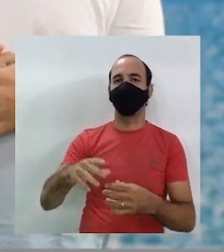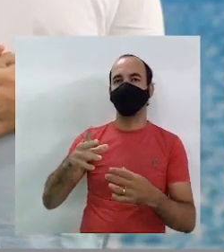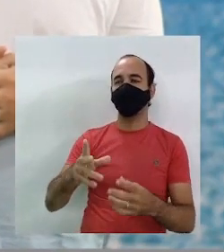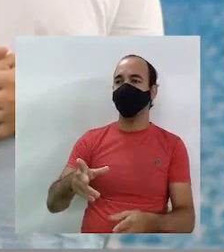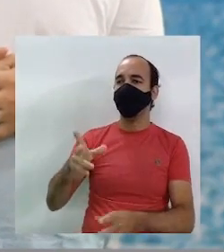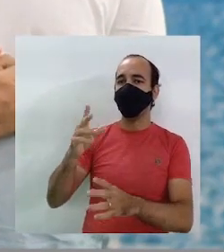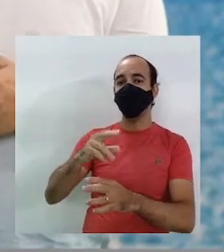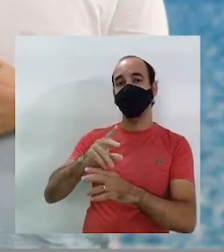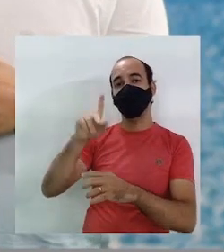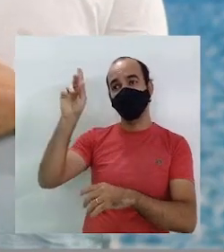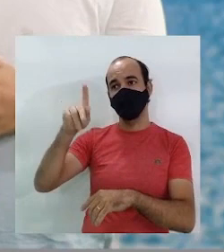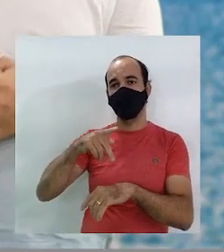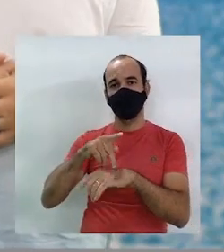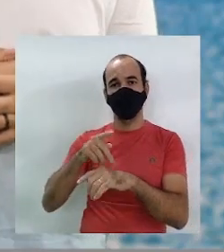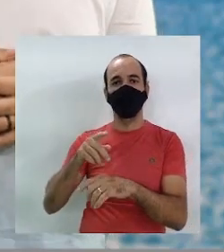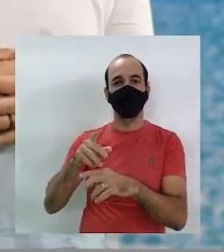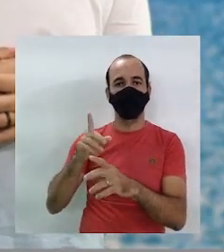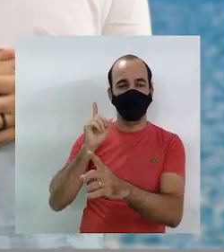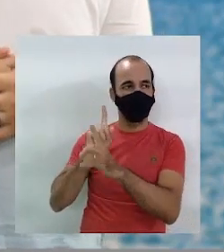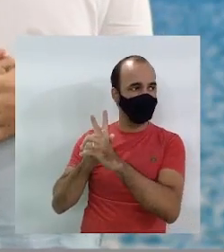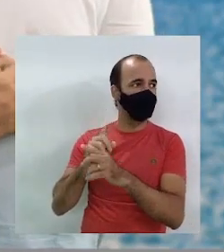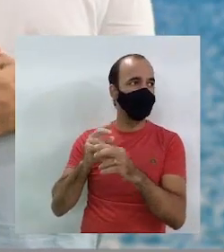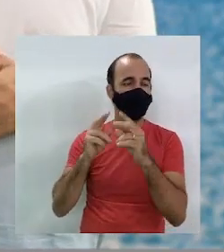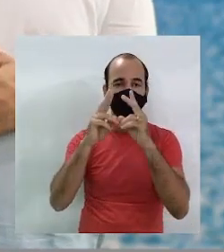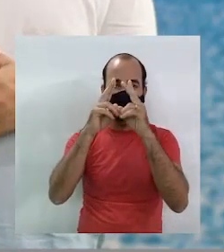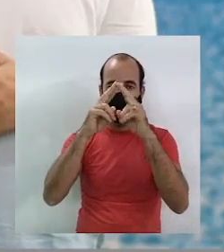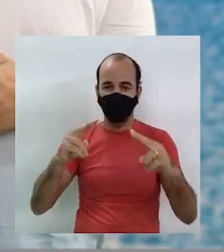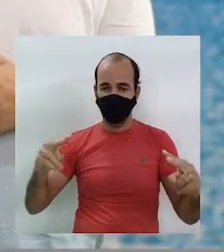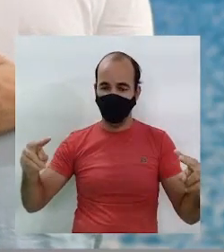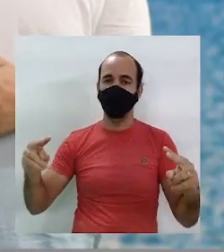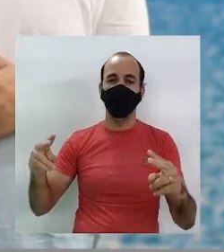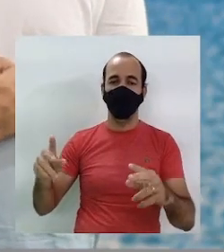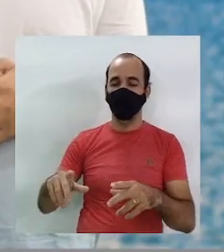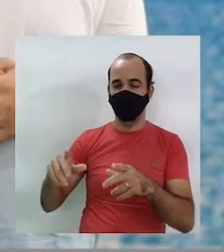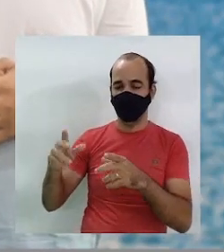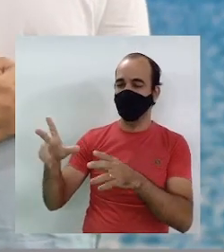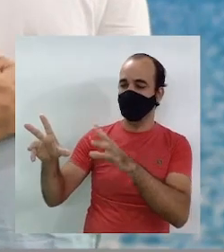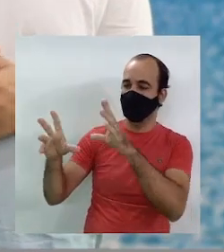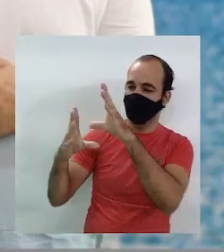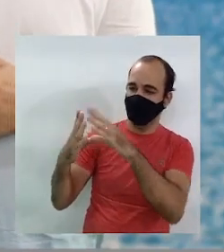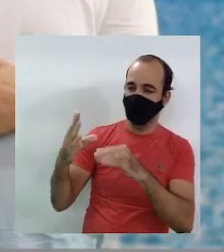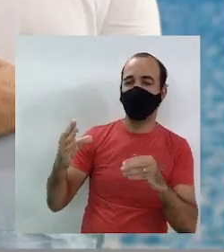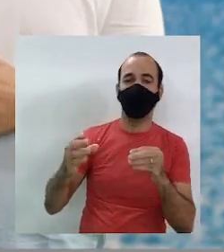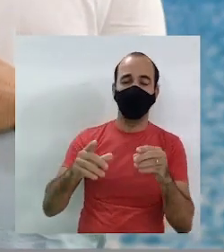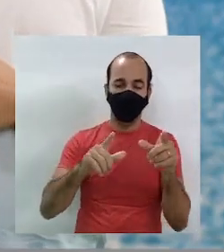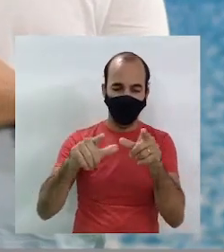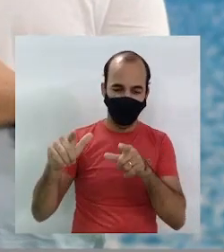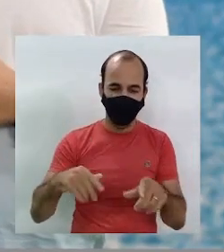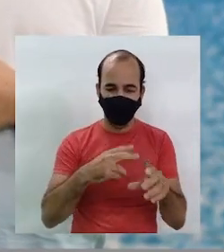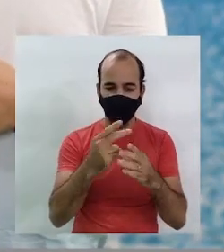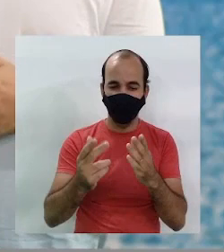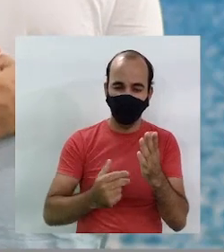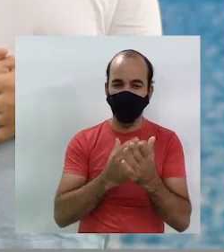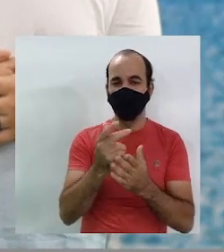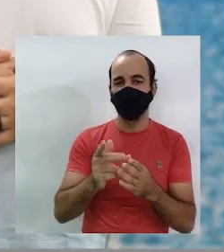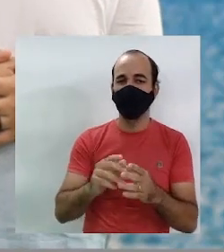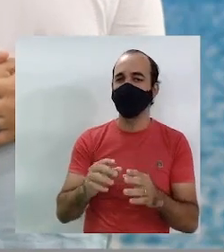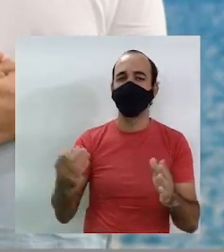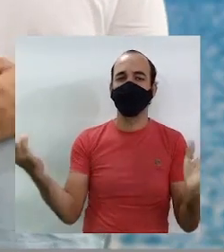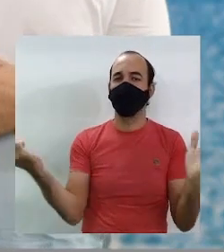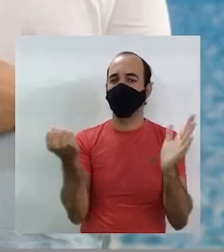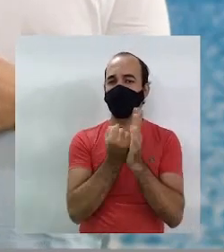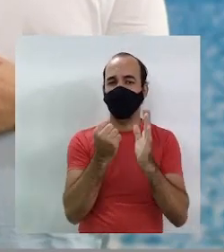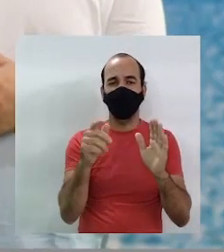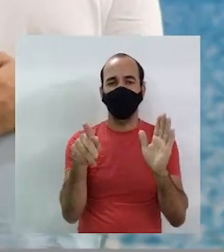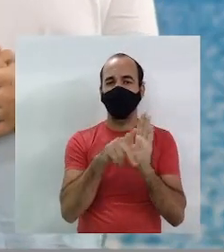mais precisamente na cerâmica, por assim dizer, certo? Toda essa questão de uma reflexão e um traço próprio, um traço.